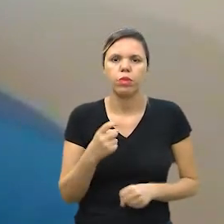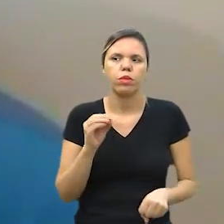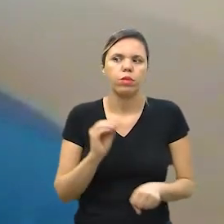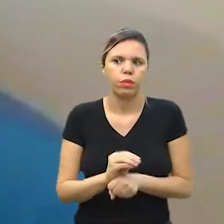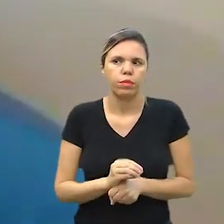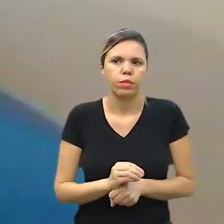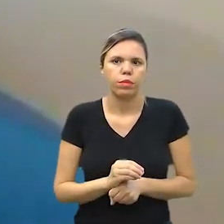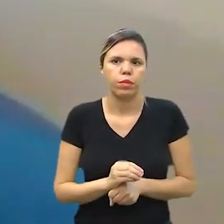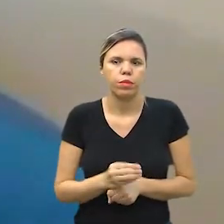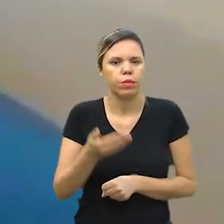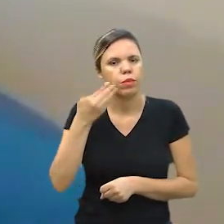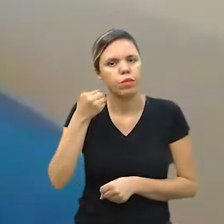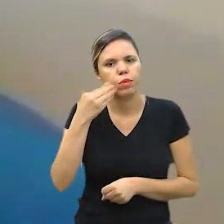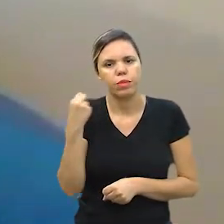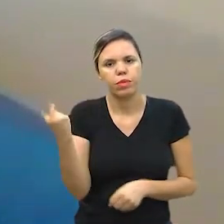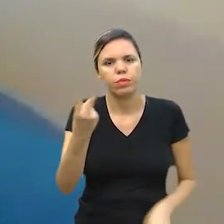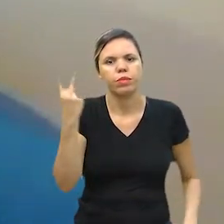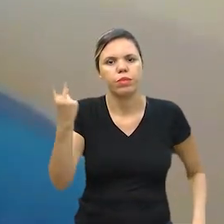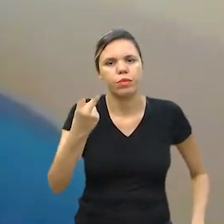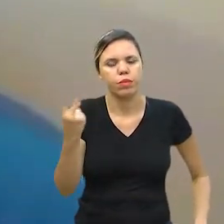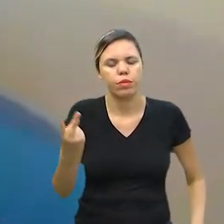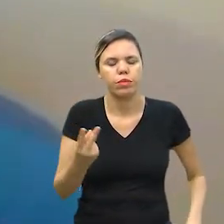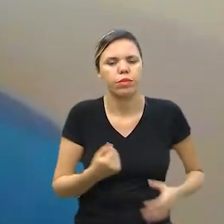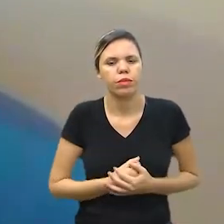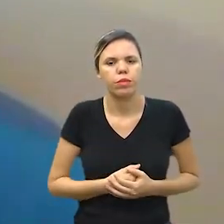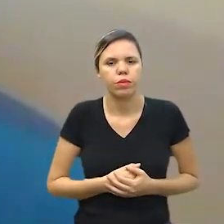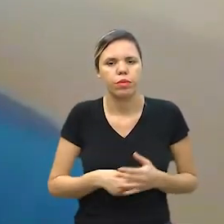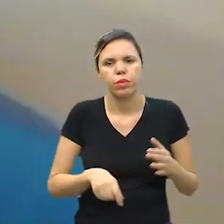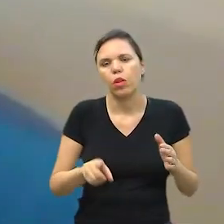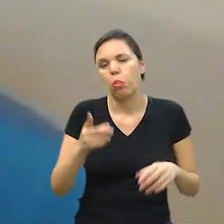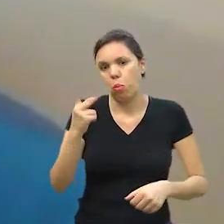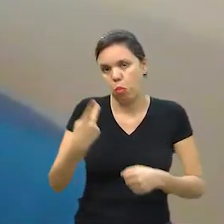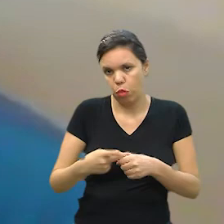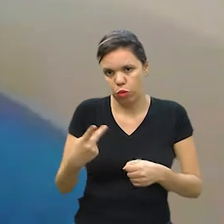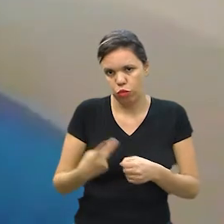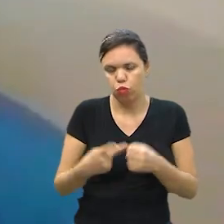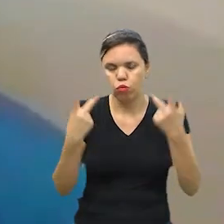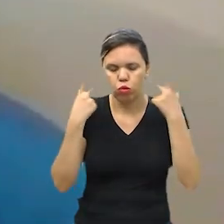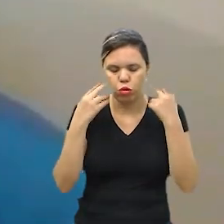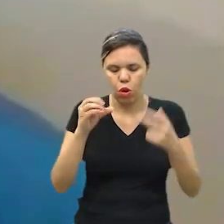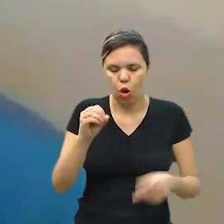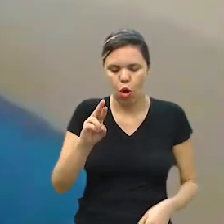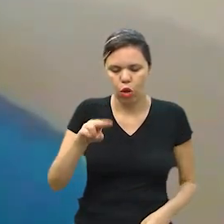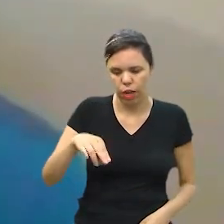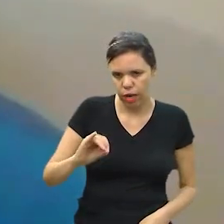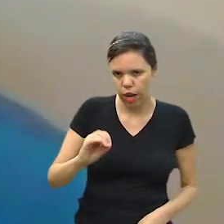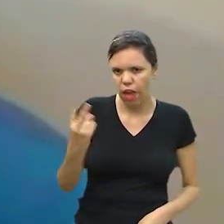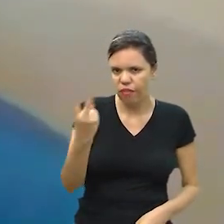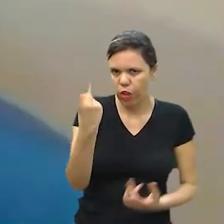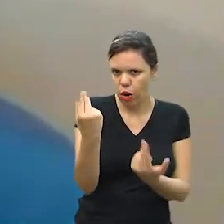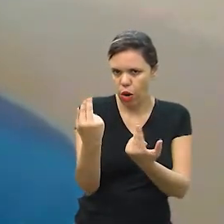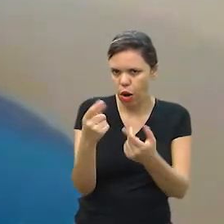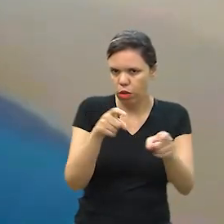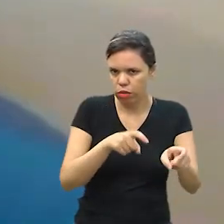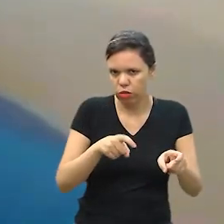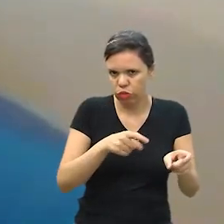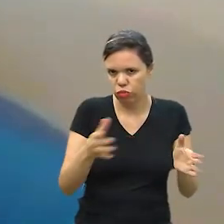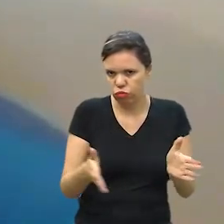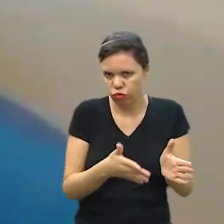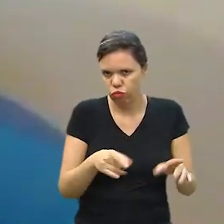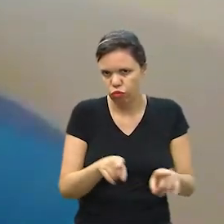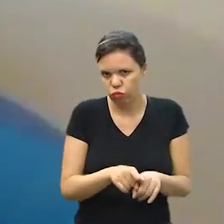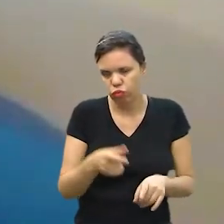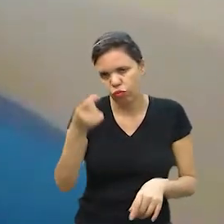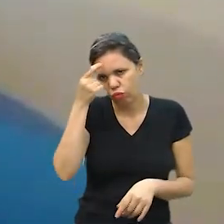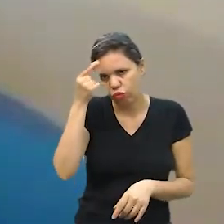Então, preservar, consumir, valorizar, né, os produtos orgânicos, nada mais é do que valorizar o campo, né? A gente ter